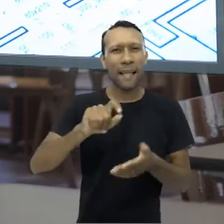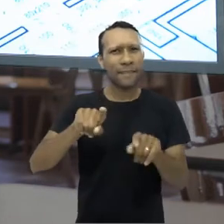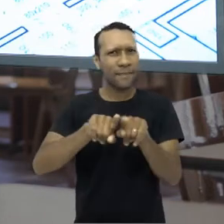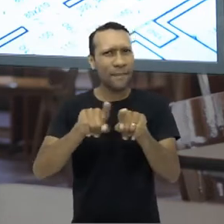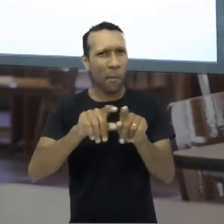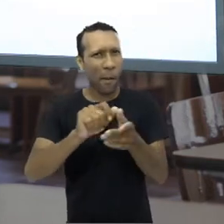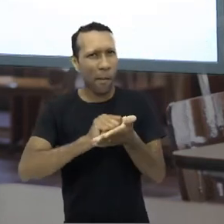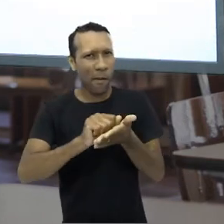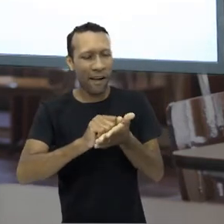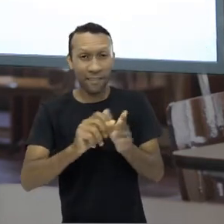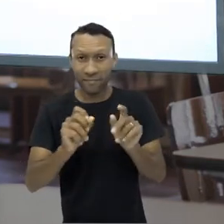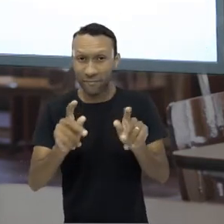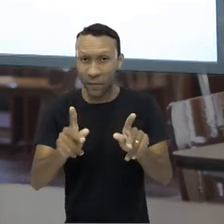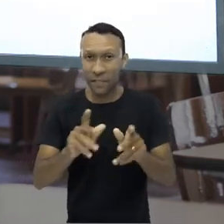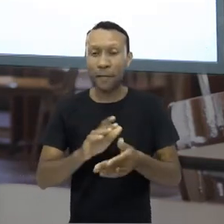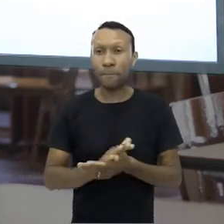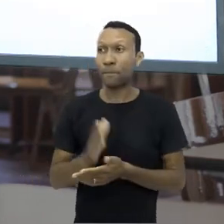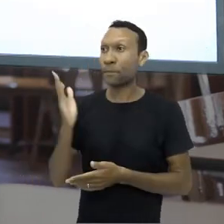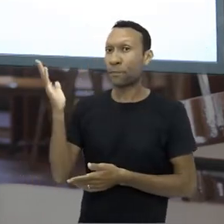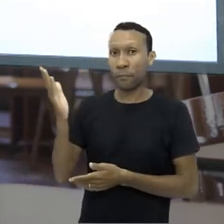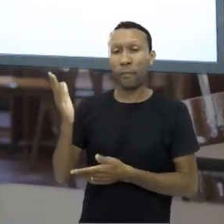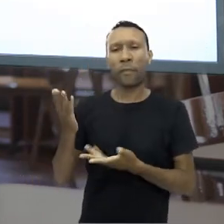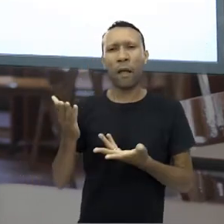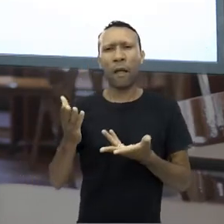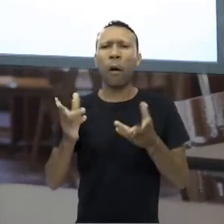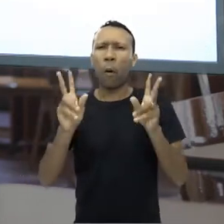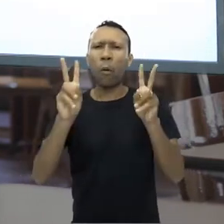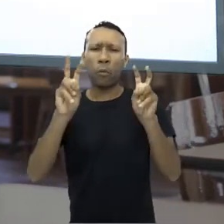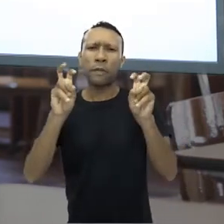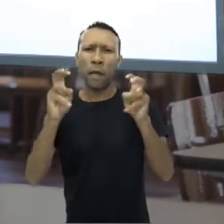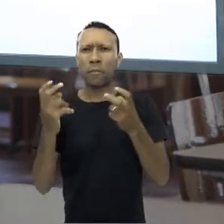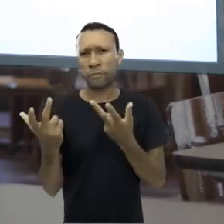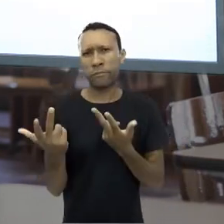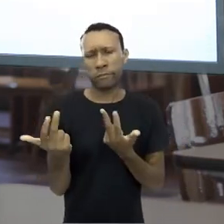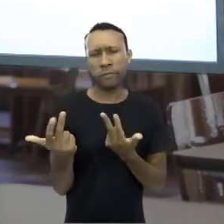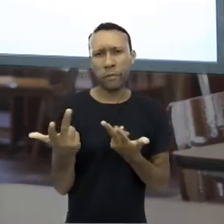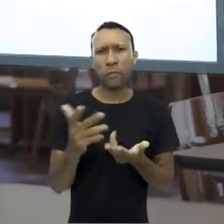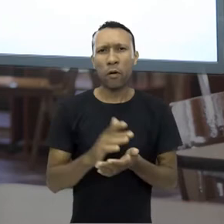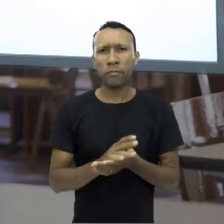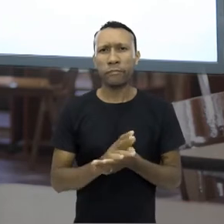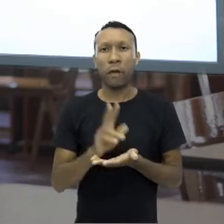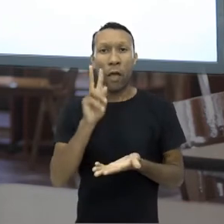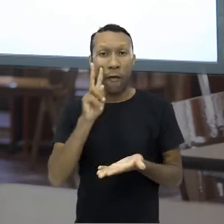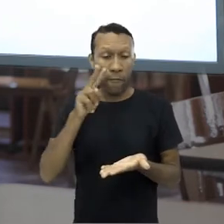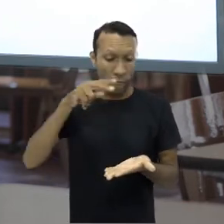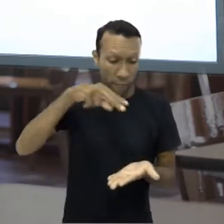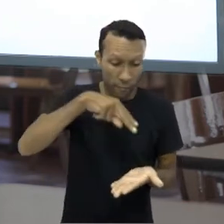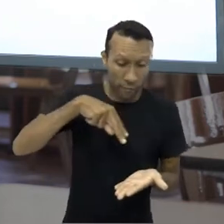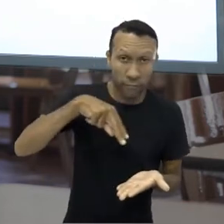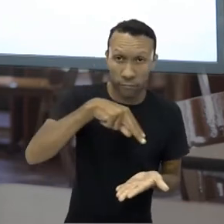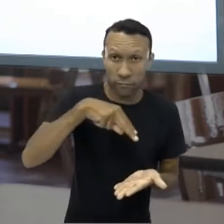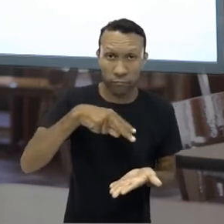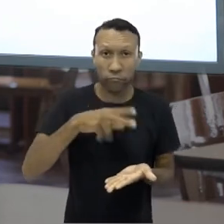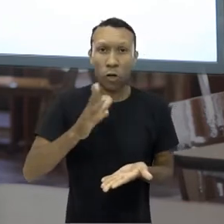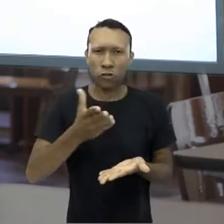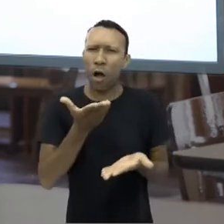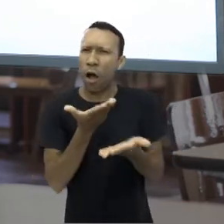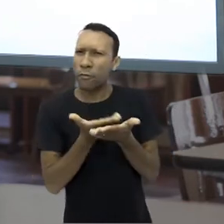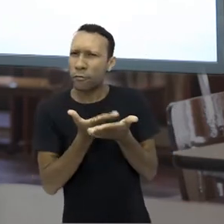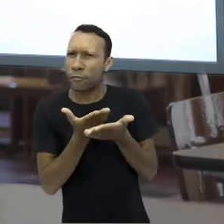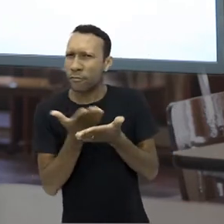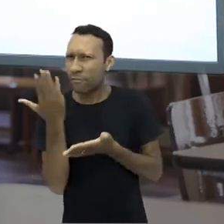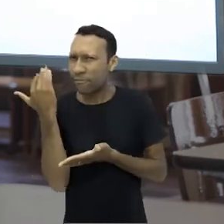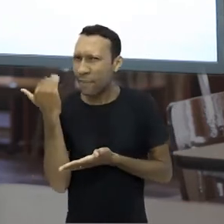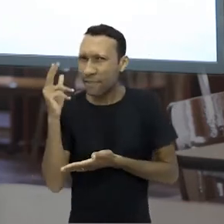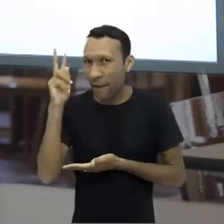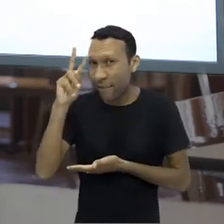certo? Aí, ó, novamente a gente vai continuar com o mesmo assunto, que é plantas baixas e vistas aéreas, tá certo? A gente estudou esses dois conceitos